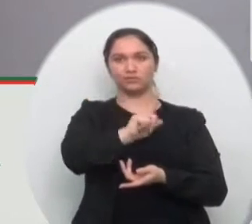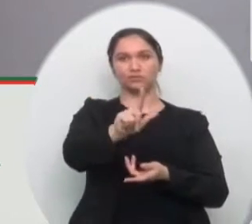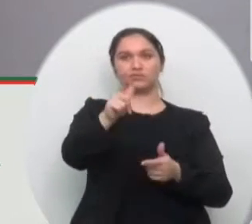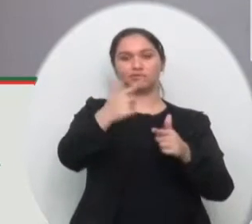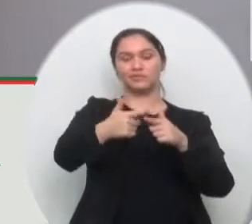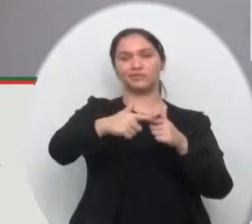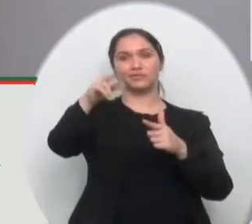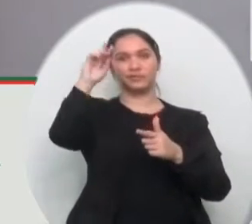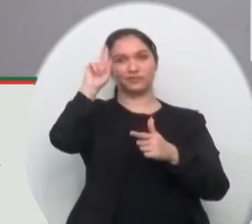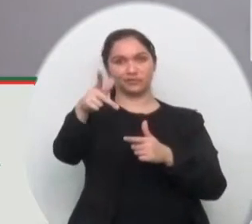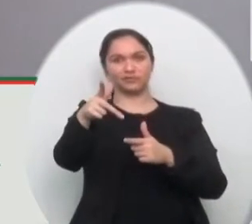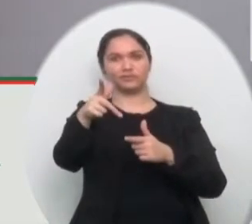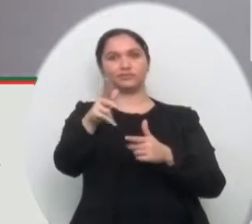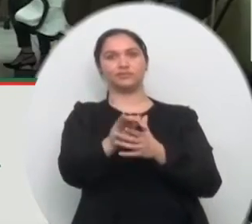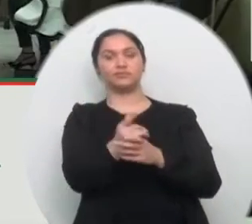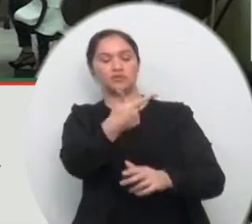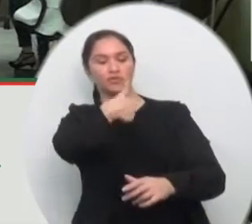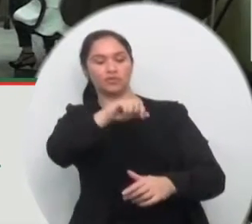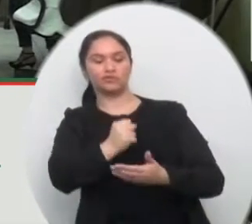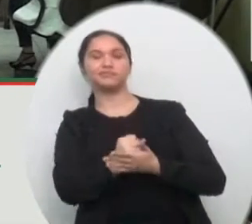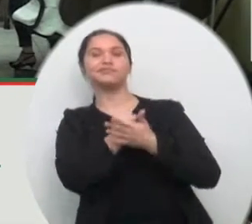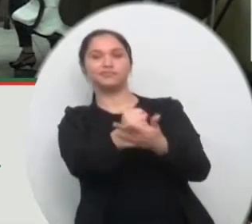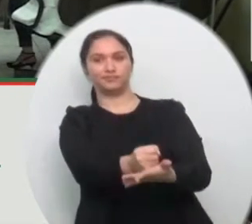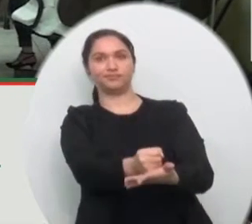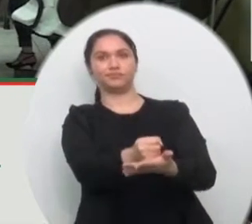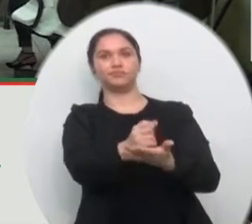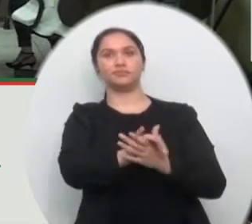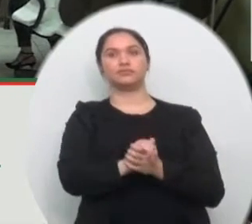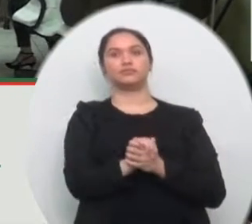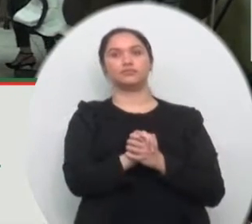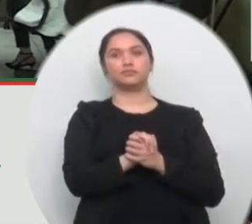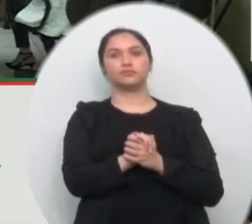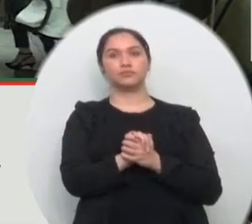nessa empreitada. Conte com a gente.